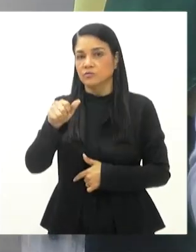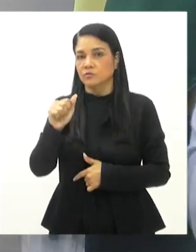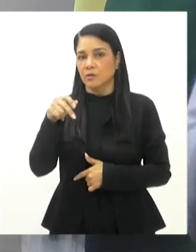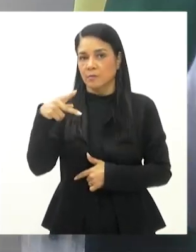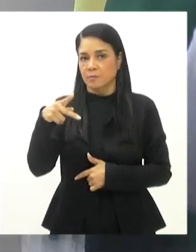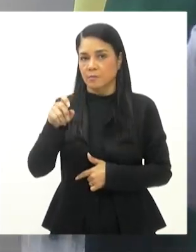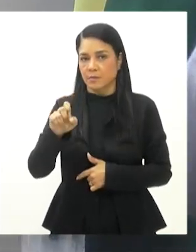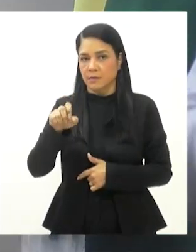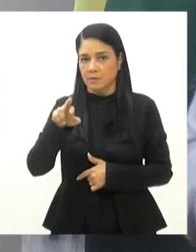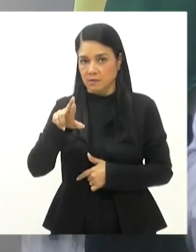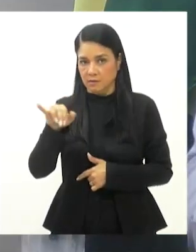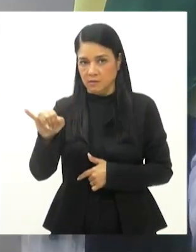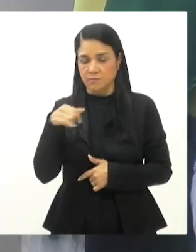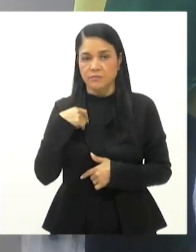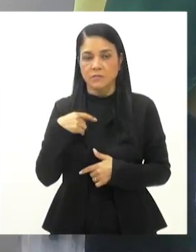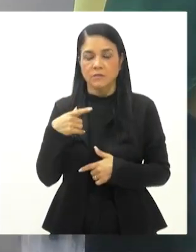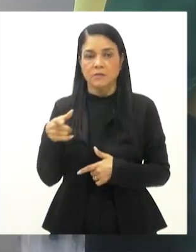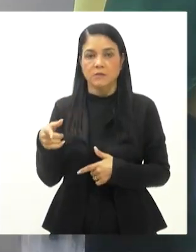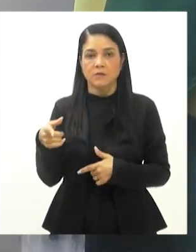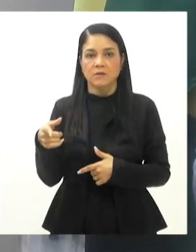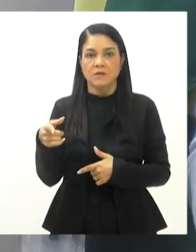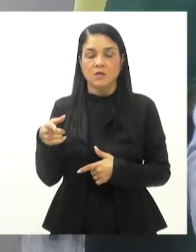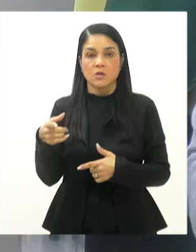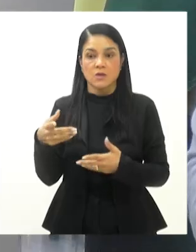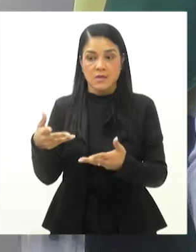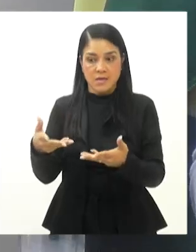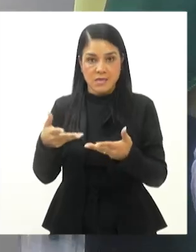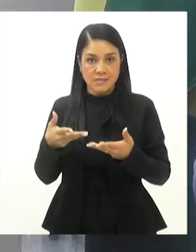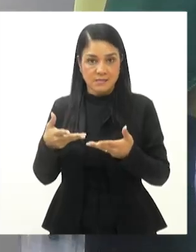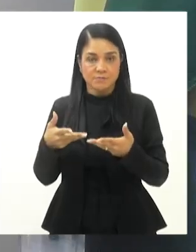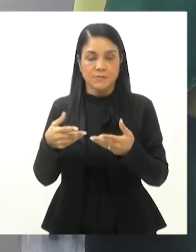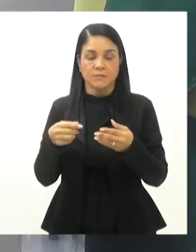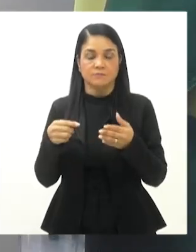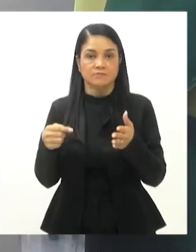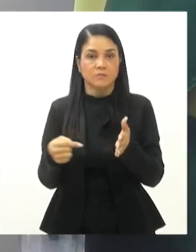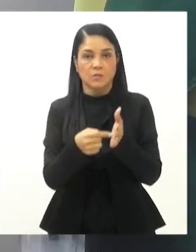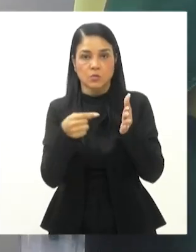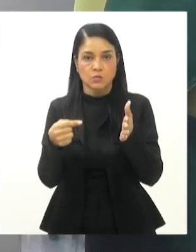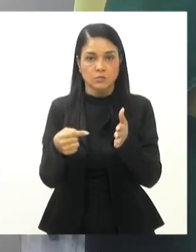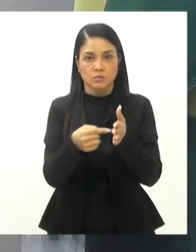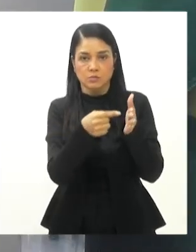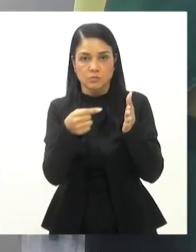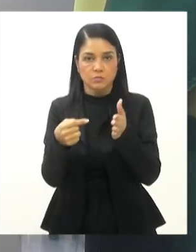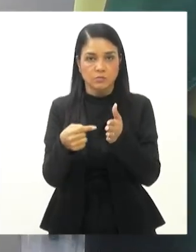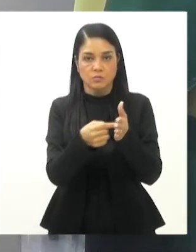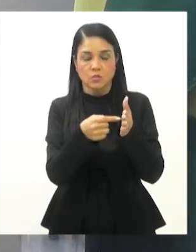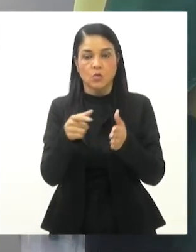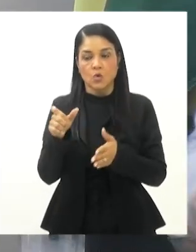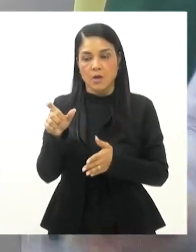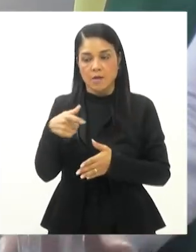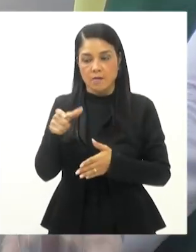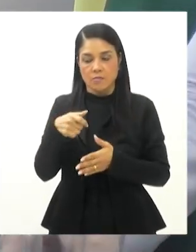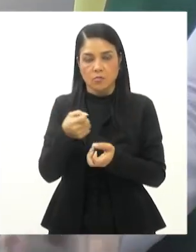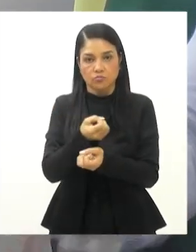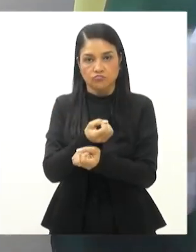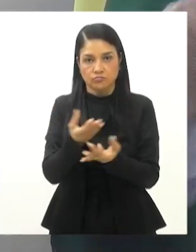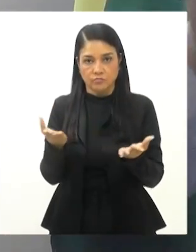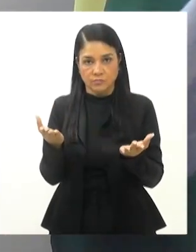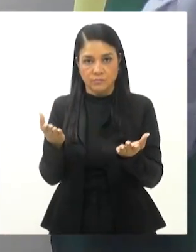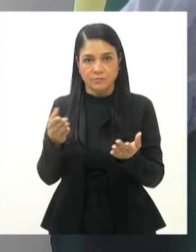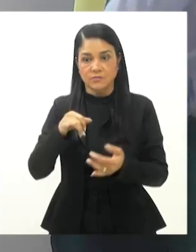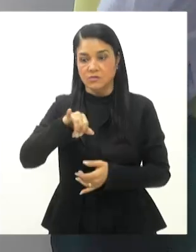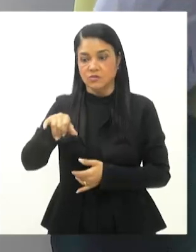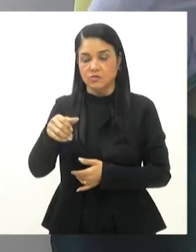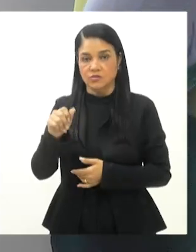né, eu recebi dezenas de denúncias daquele cartão que estava sendo distribuído, que